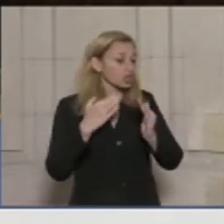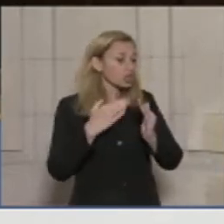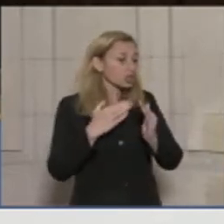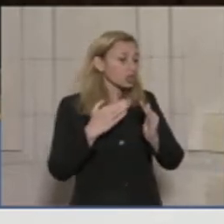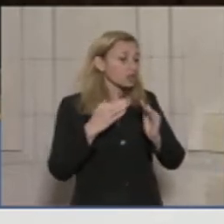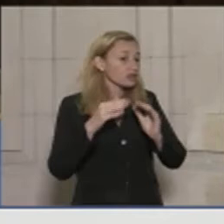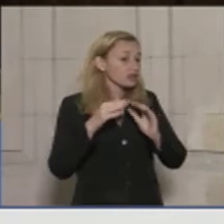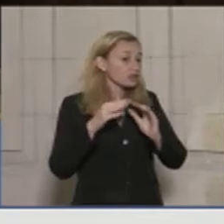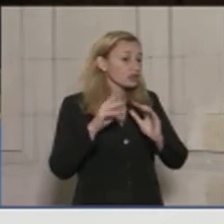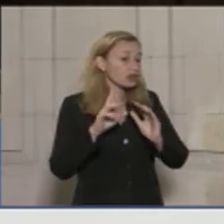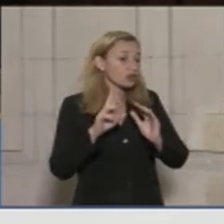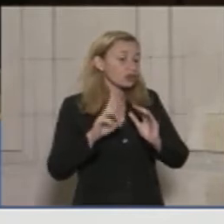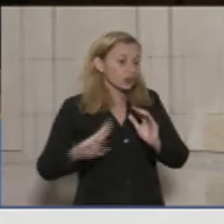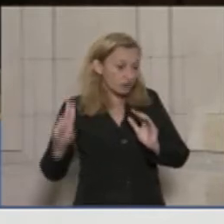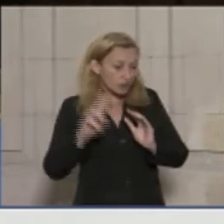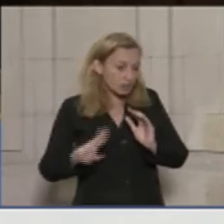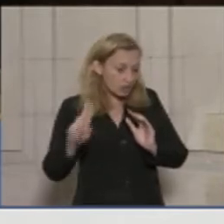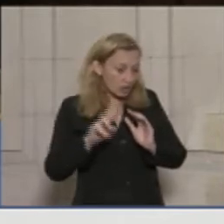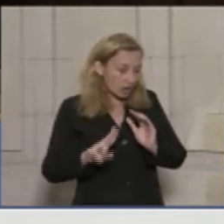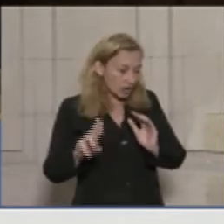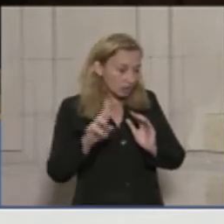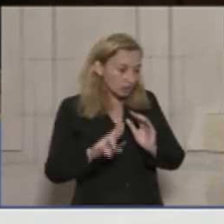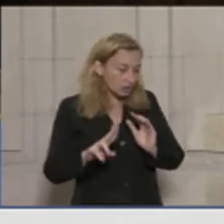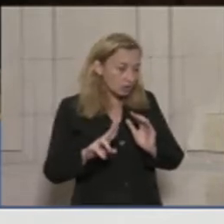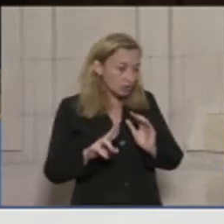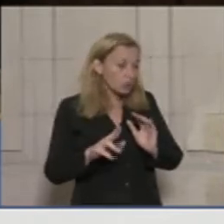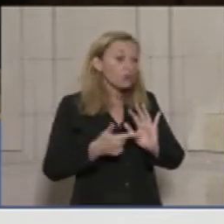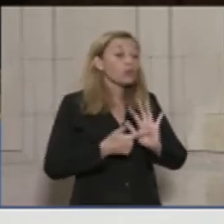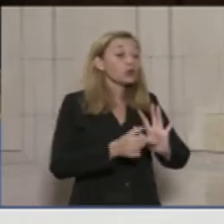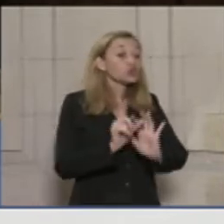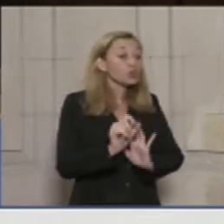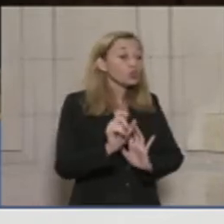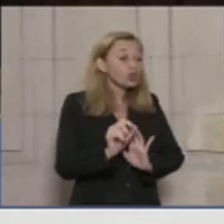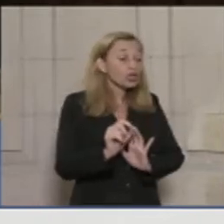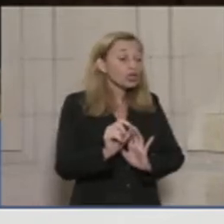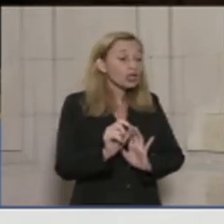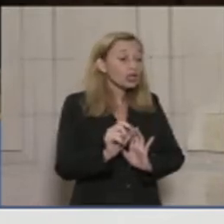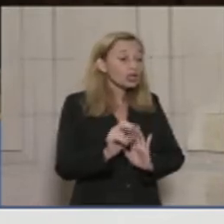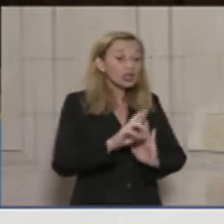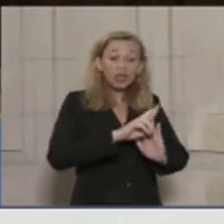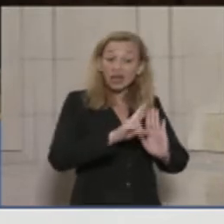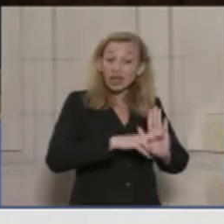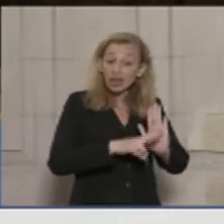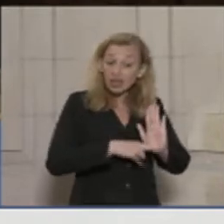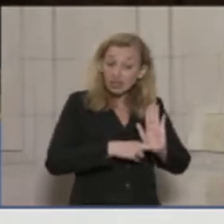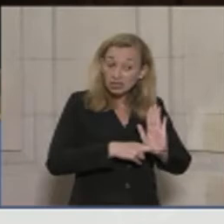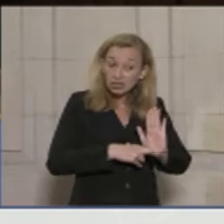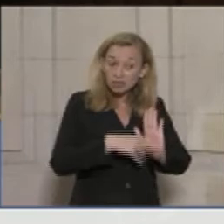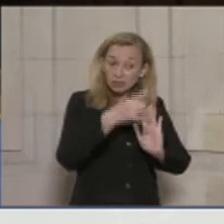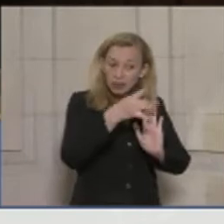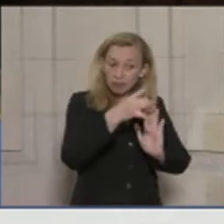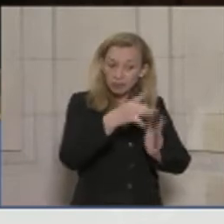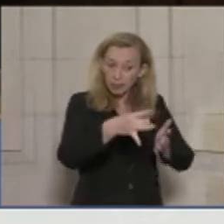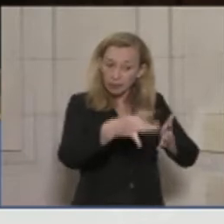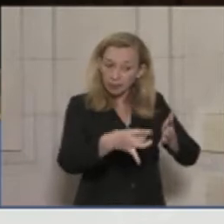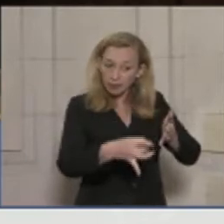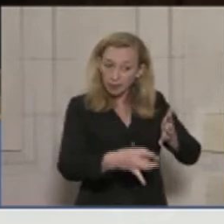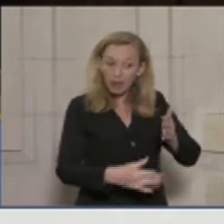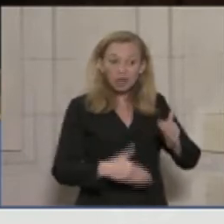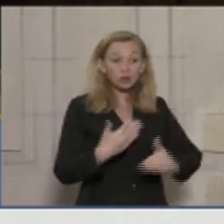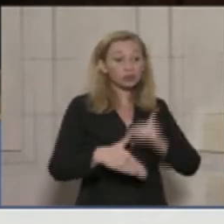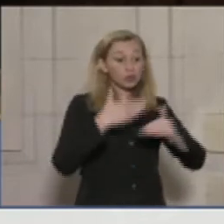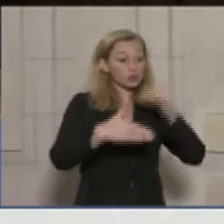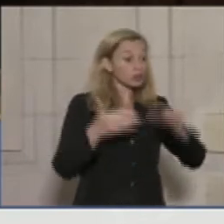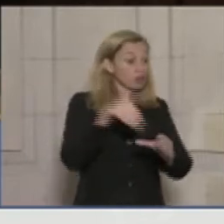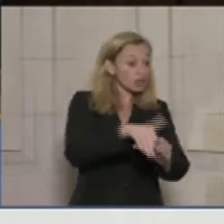cada universidade constam dispositivos para disciplinar, entre outras coisas, o processo de eleição